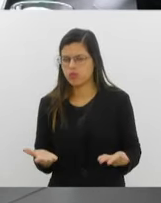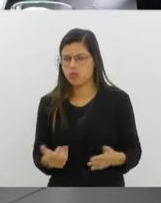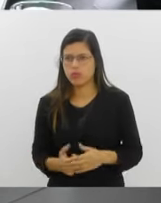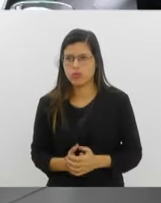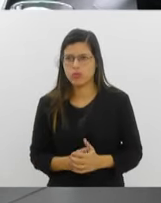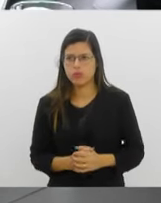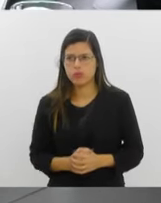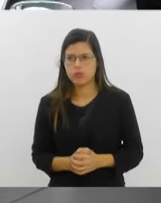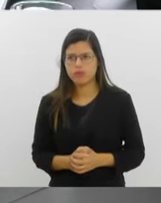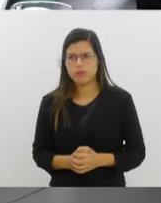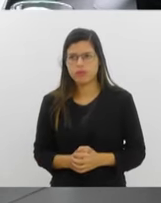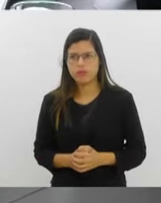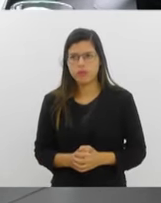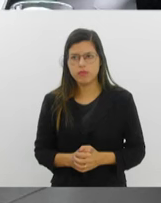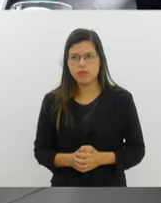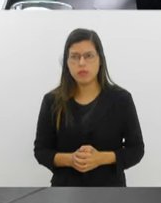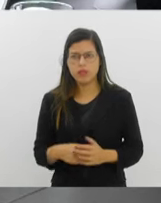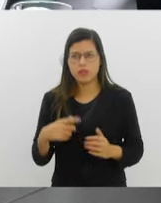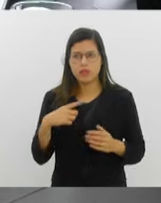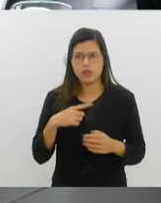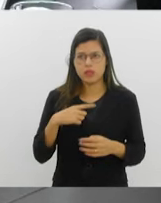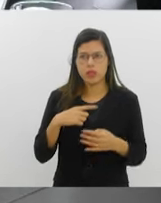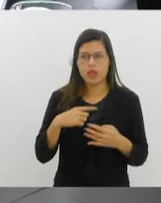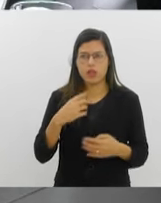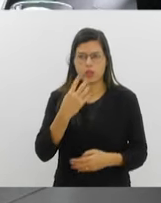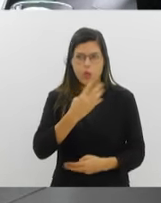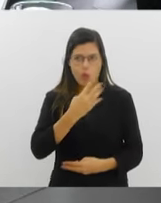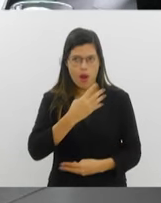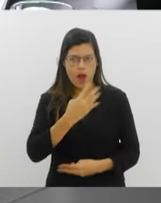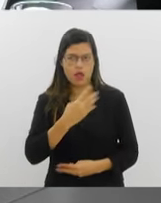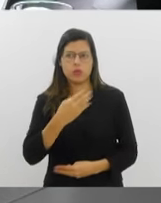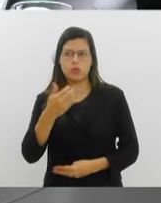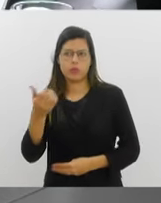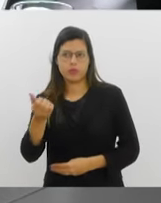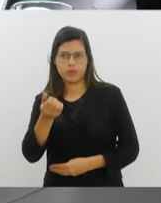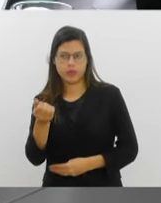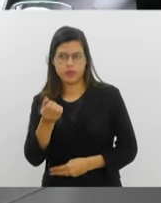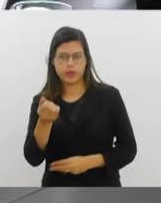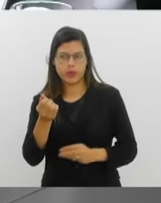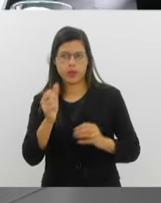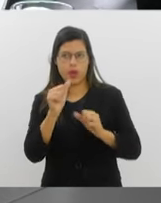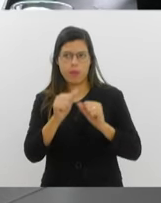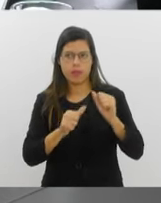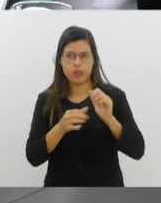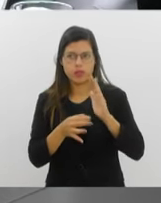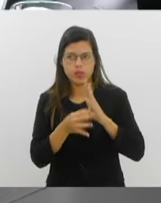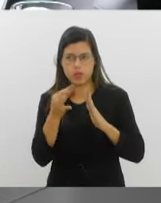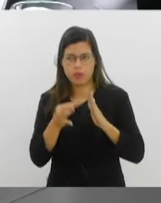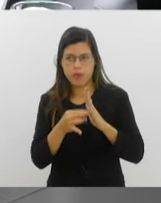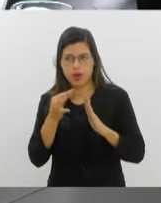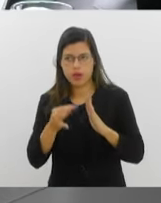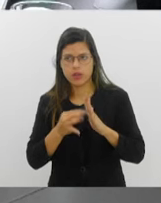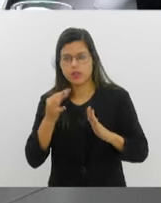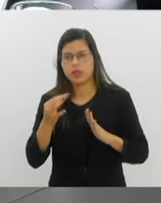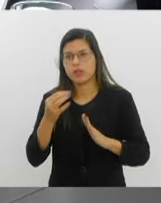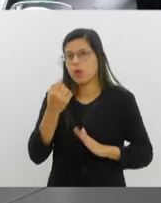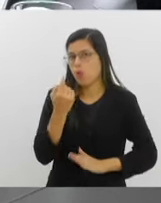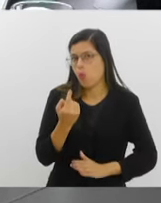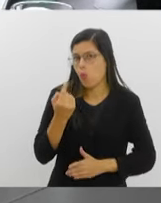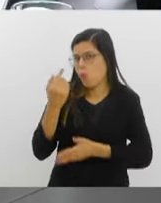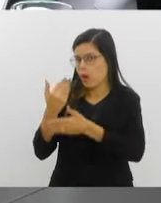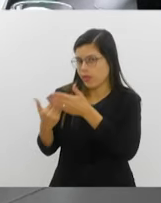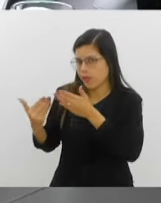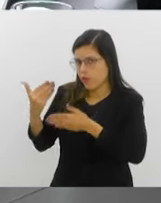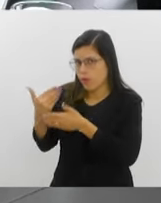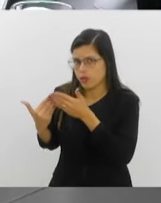A divergência que tem entre o quarto da pauta e o sexto, a mudança de pareceres meus, é porque o anterior, na forma antiga, eu